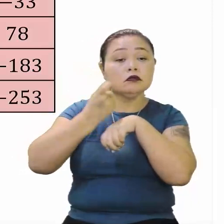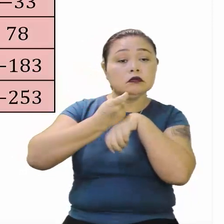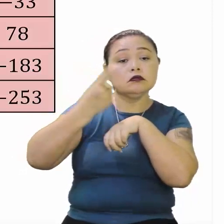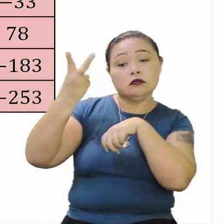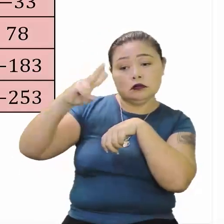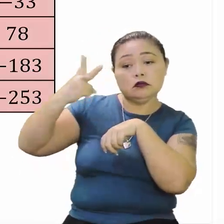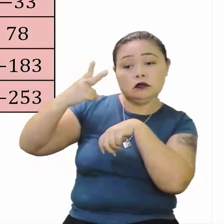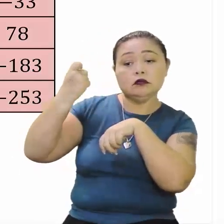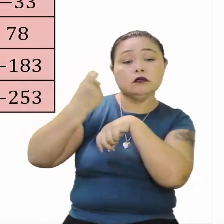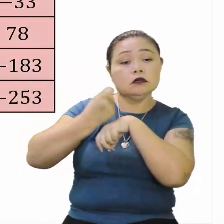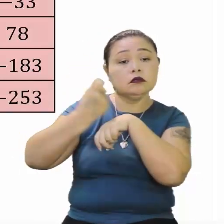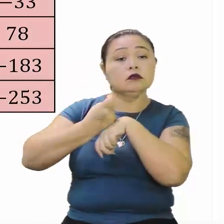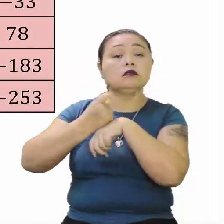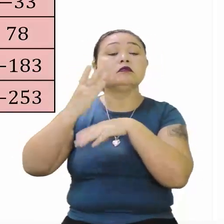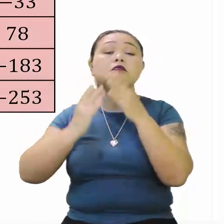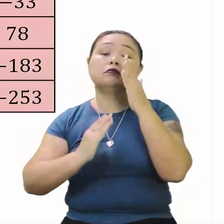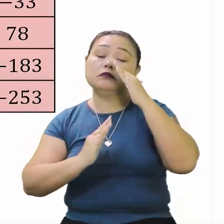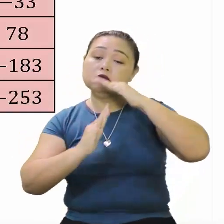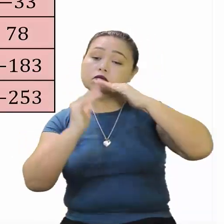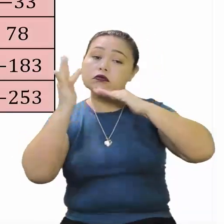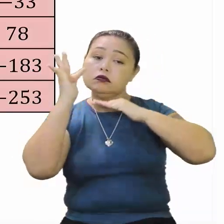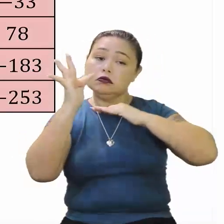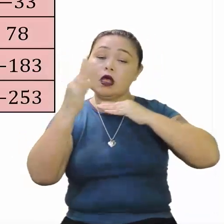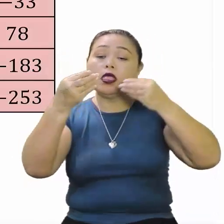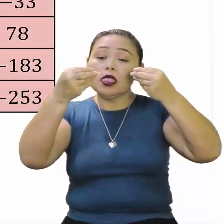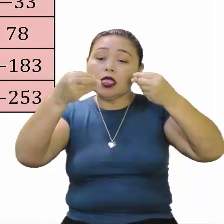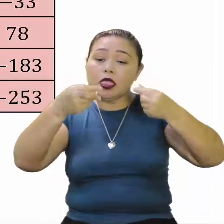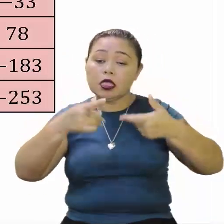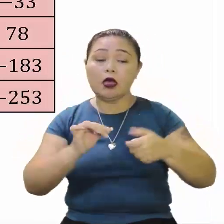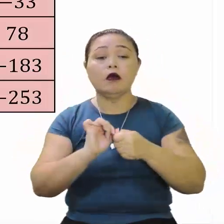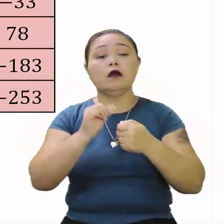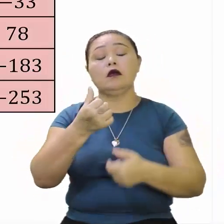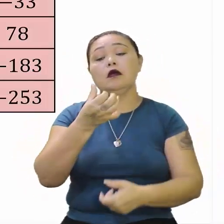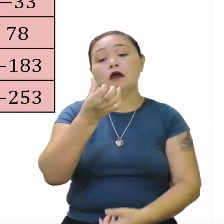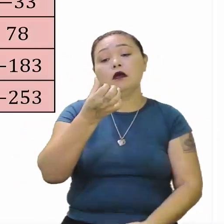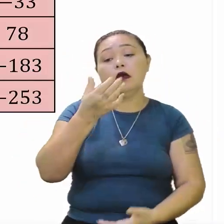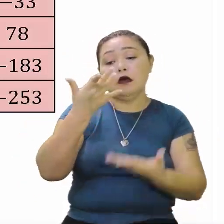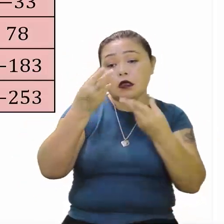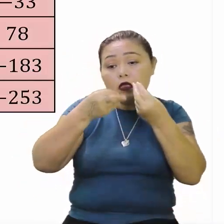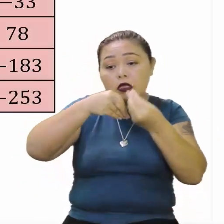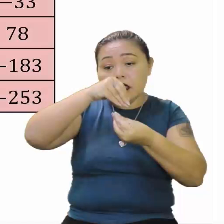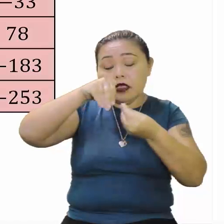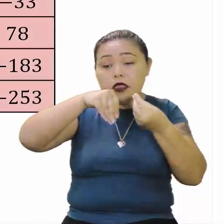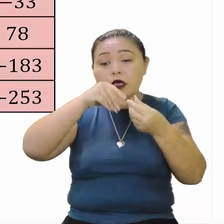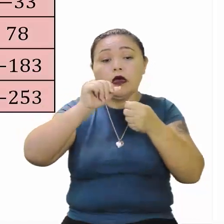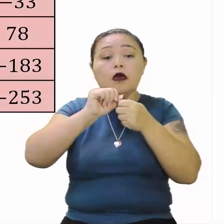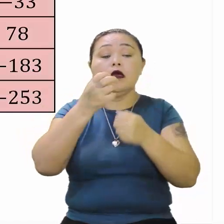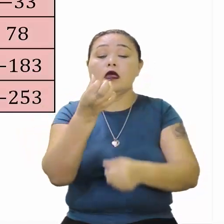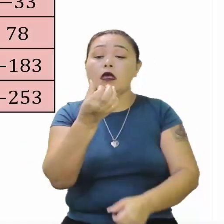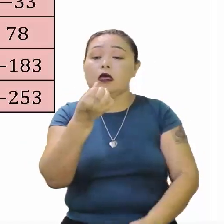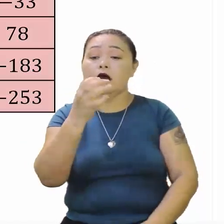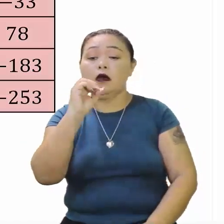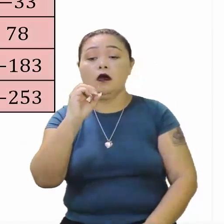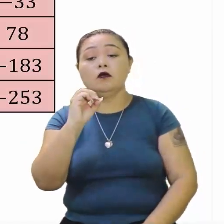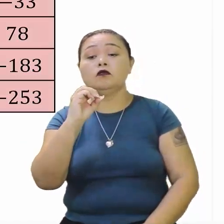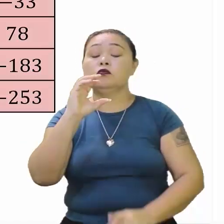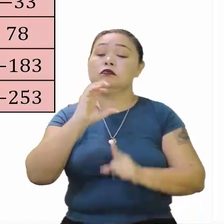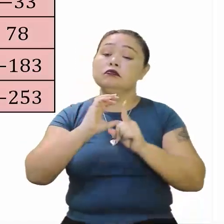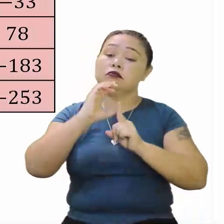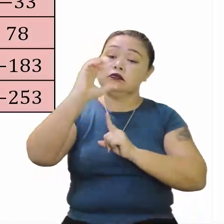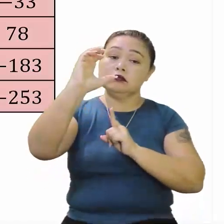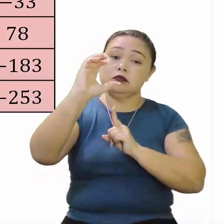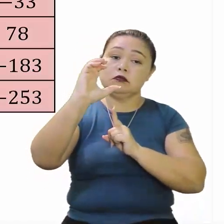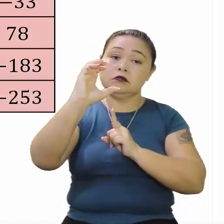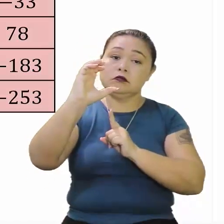Ó, ponto de fusão, quer dizer, ele derrete e solidifica, ele se funde e solidifica a 660 graus.